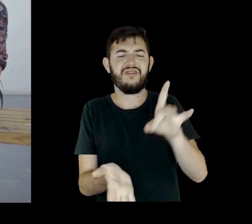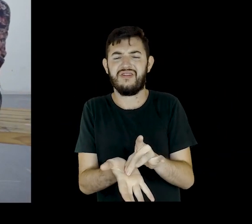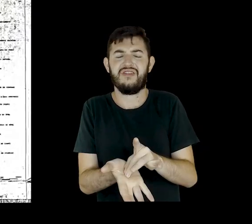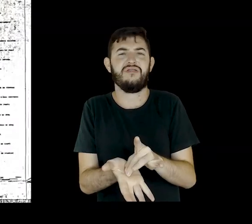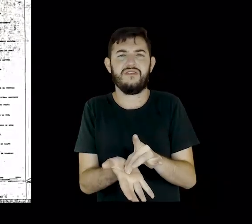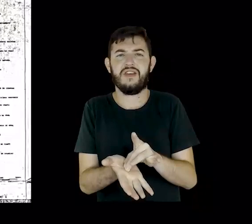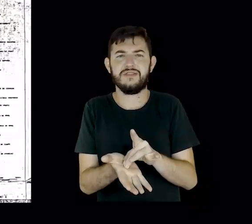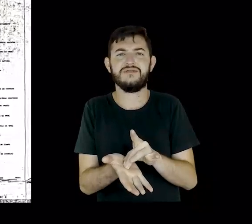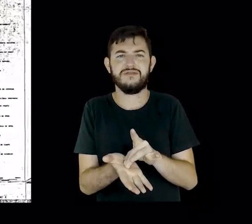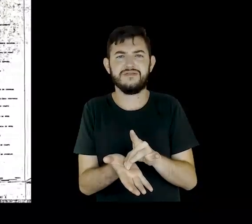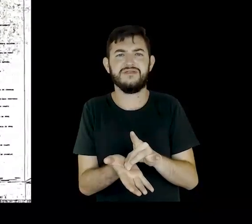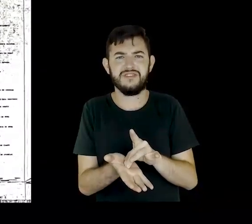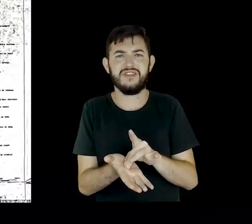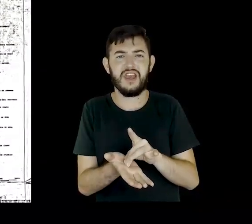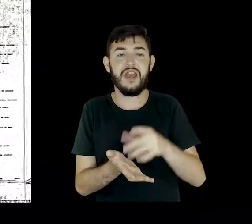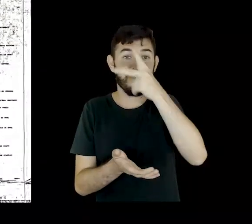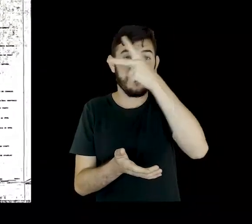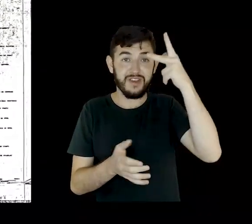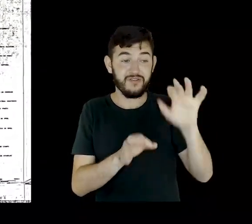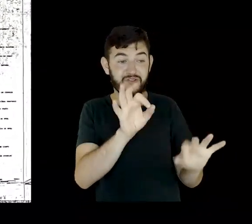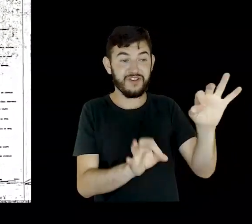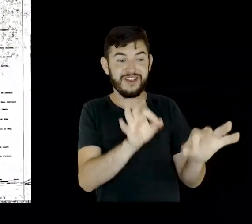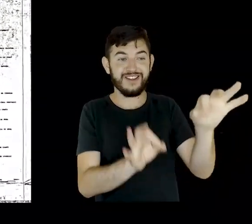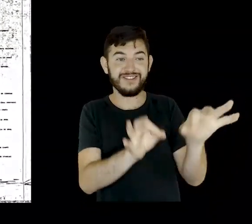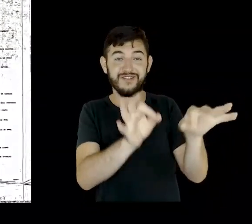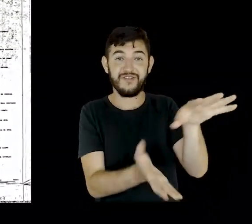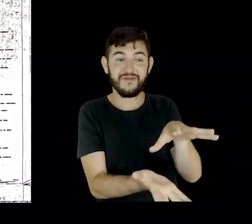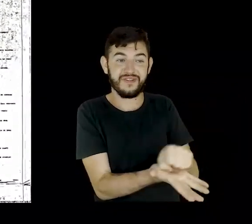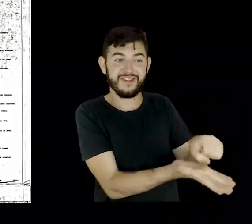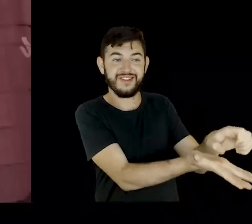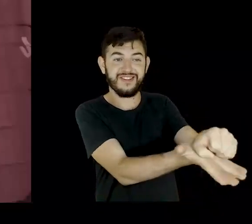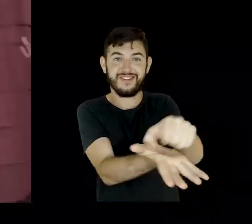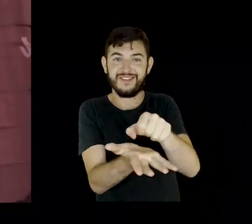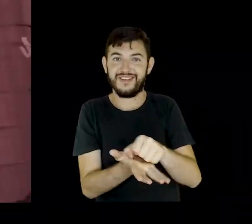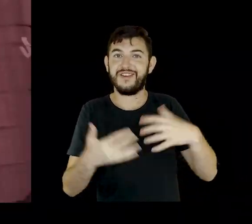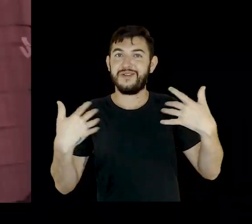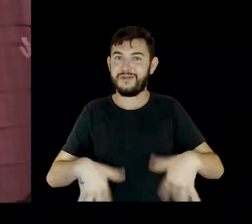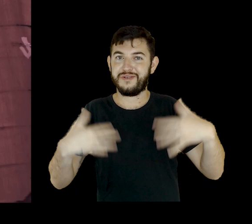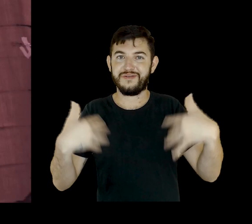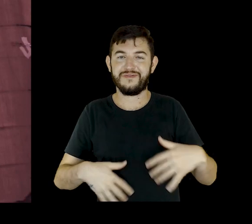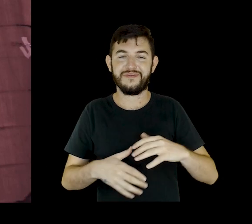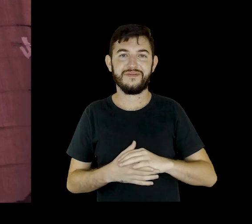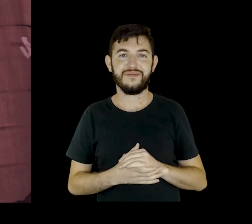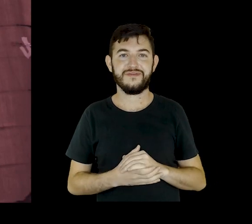potência num negócio assim demarcadinho pela prefeitura que extrapola, obviamente, né?